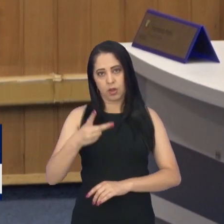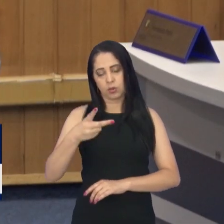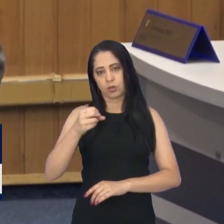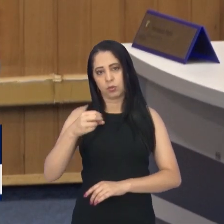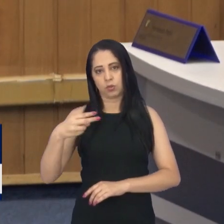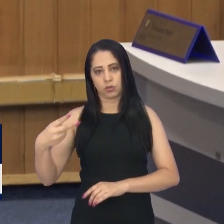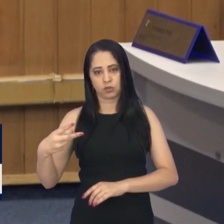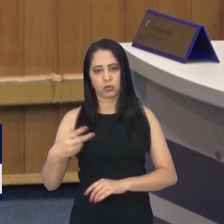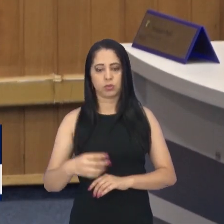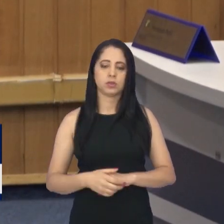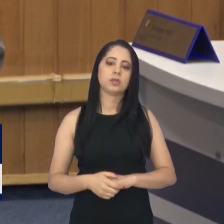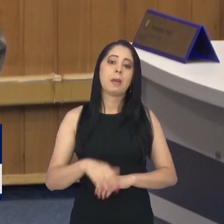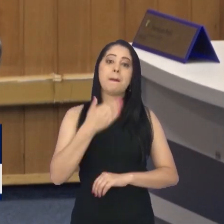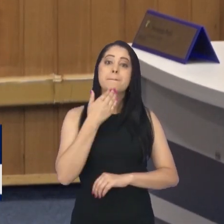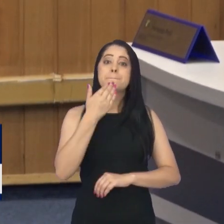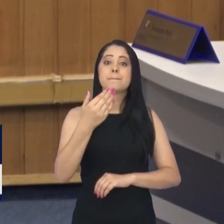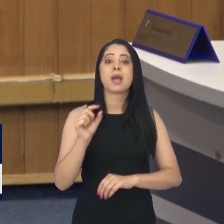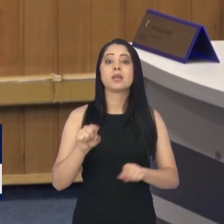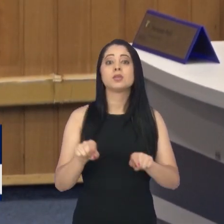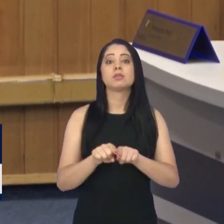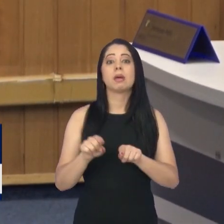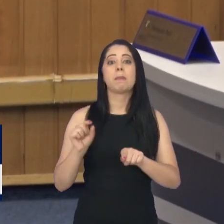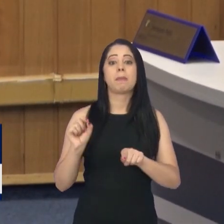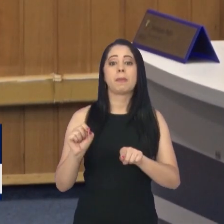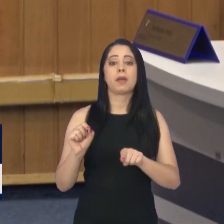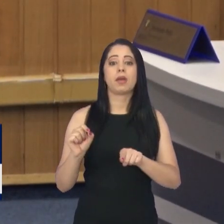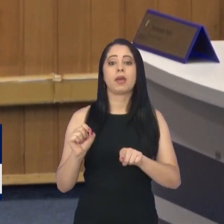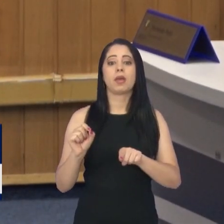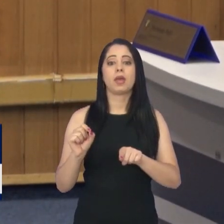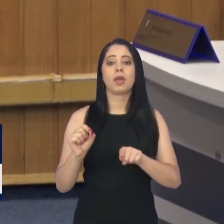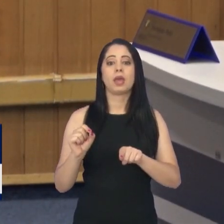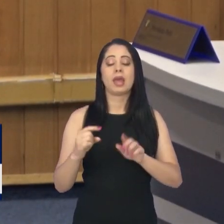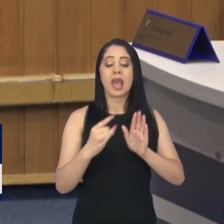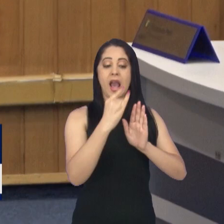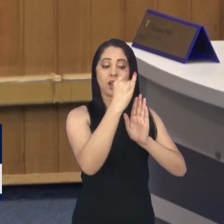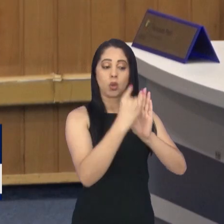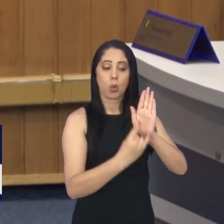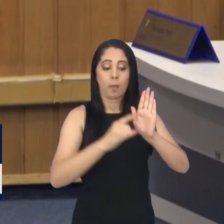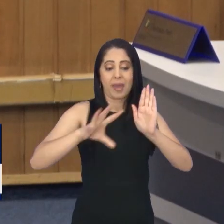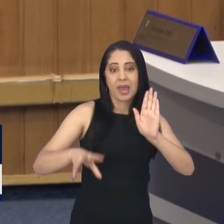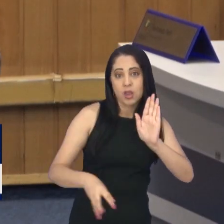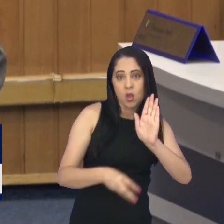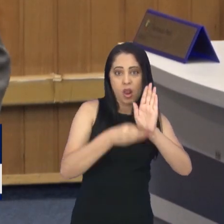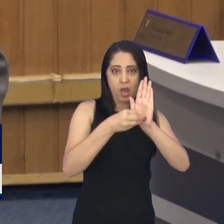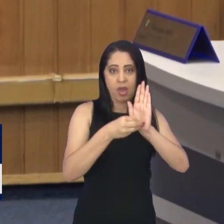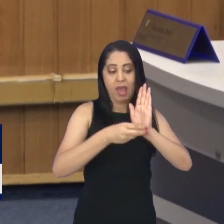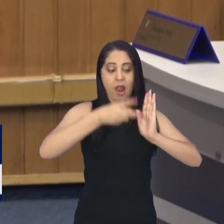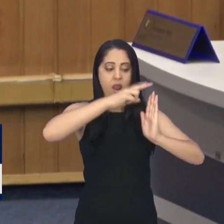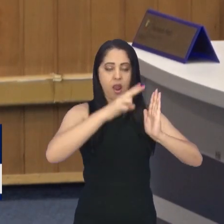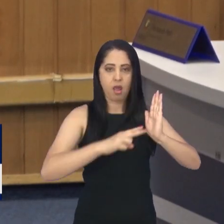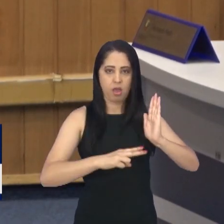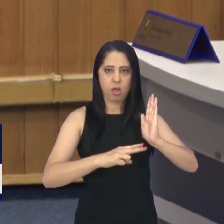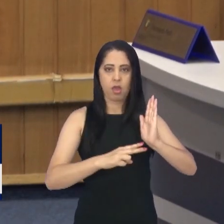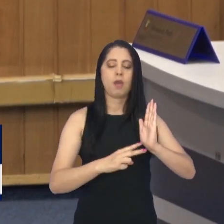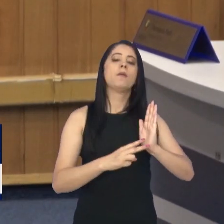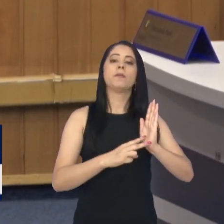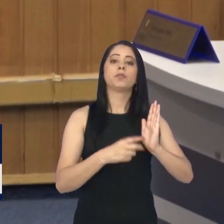2837/2022. Solicito ainda, senhor presidente, a inclusão para leitura do processo número